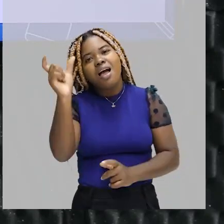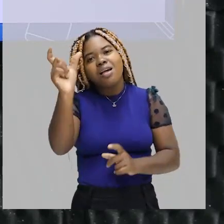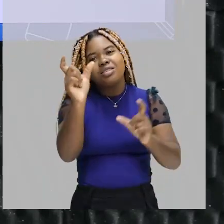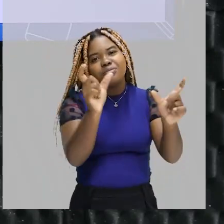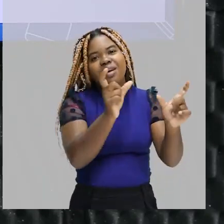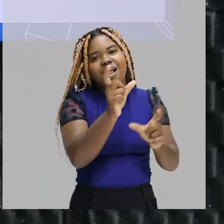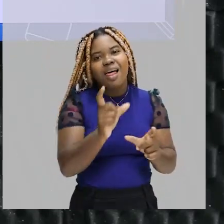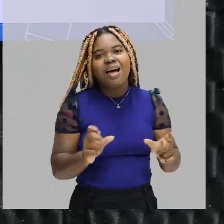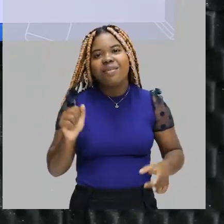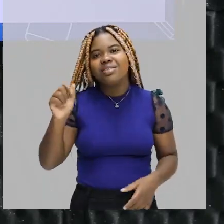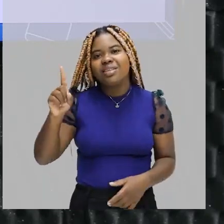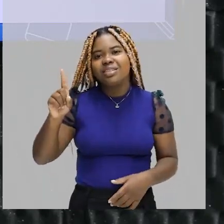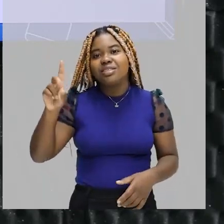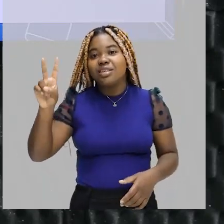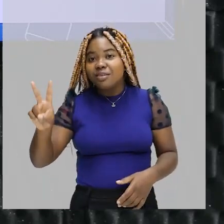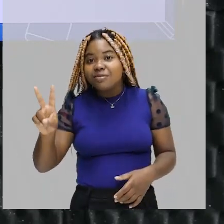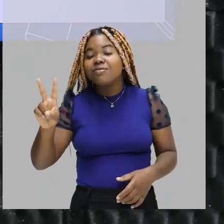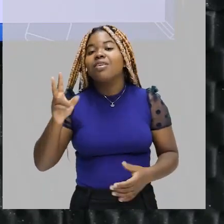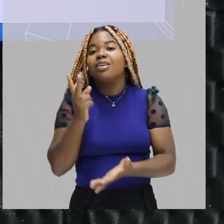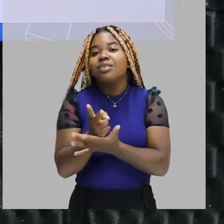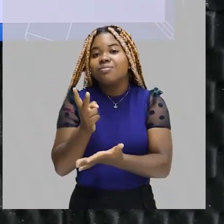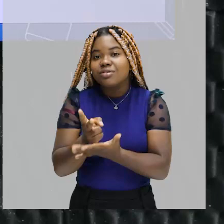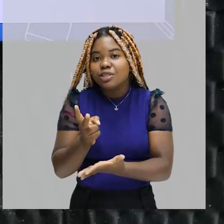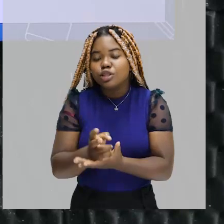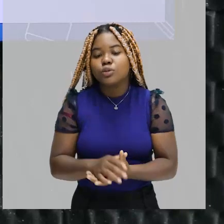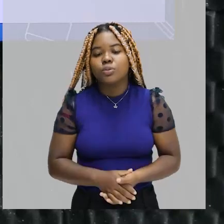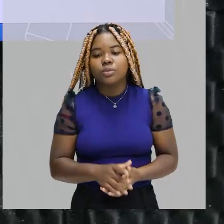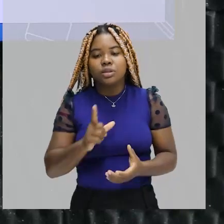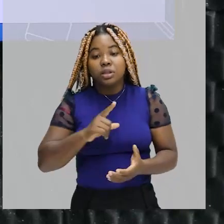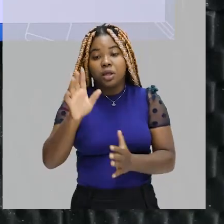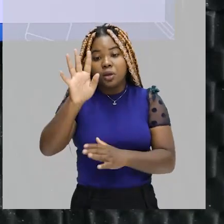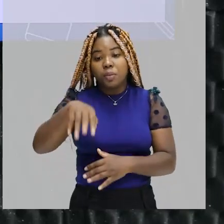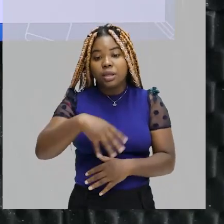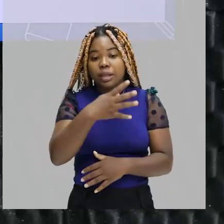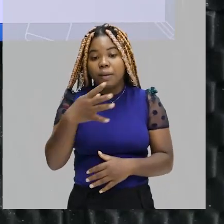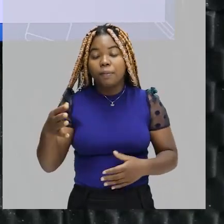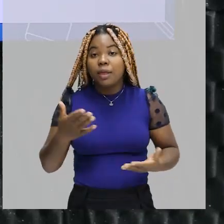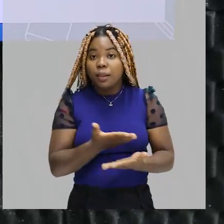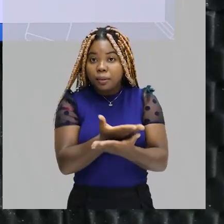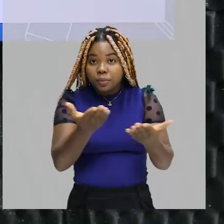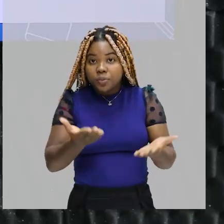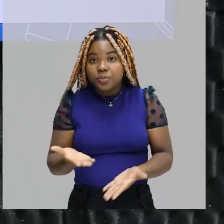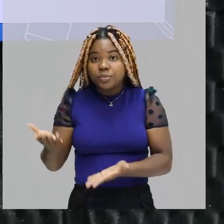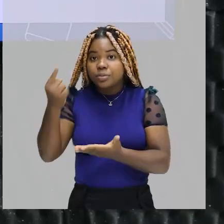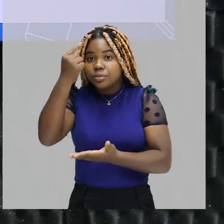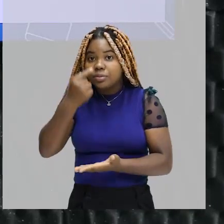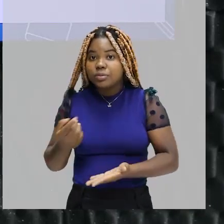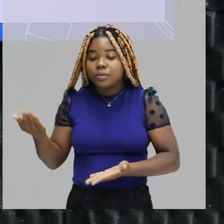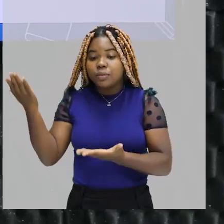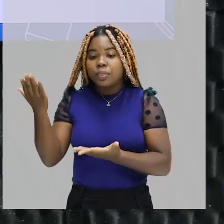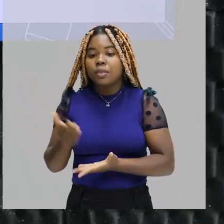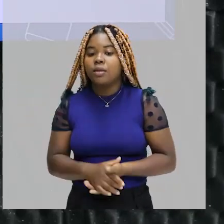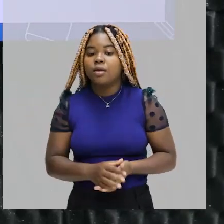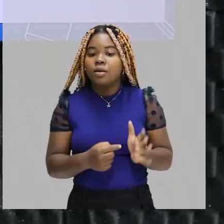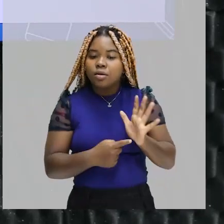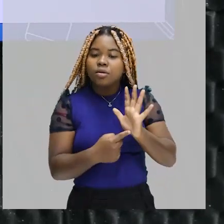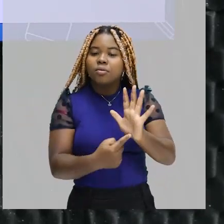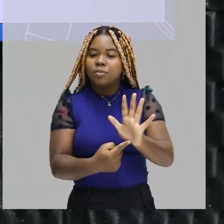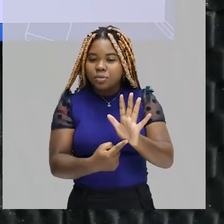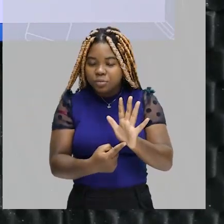que representam os advérbios de frequência. Tem uma tabelinha aqui, ó, que mostra a incidência dessas